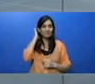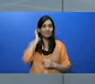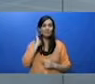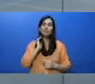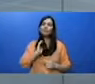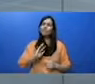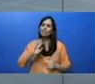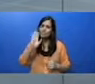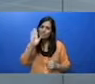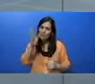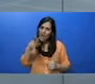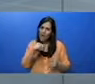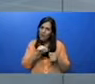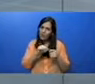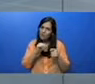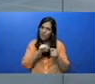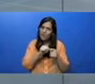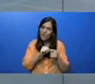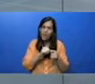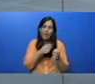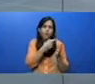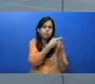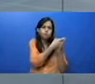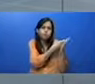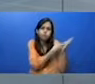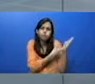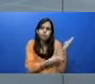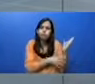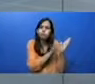Fizemos o folheto, né, com cada parte.